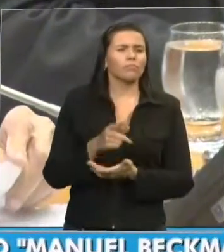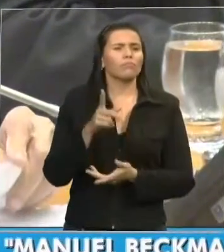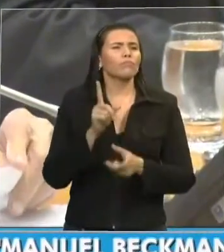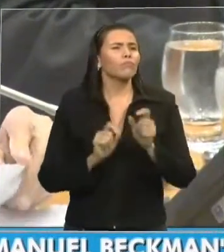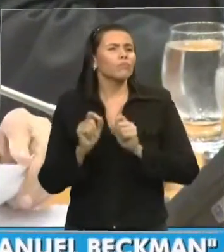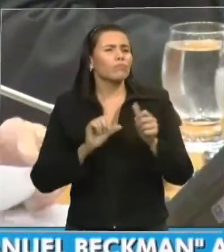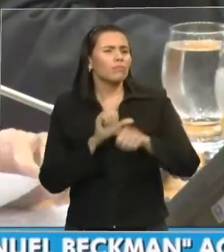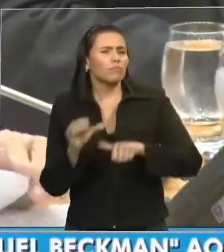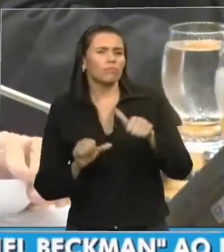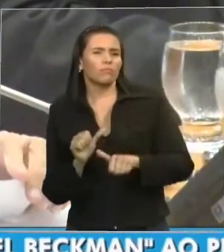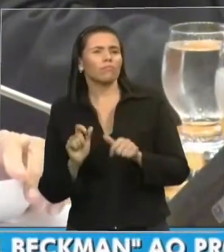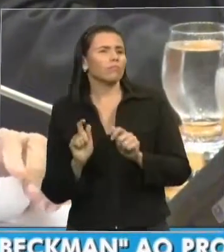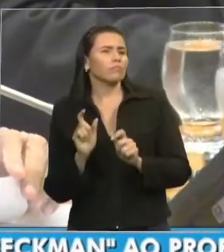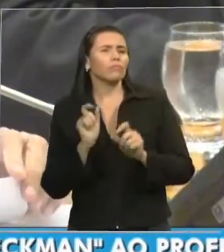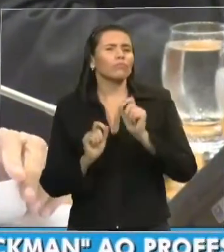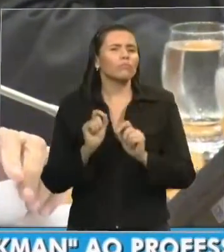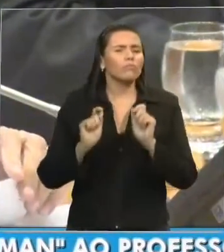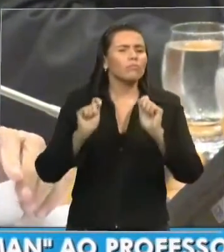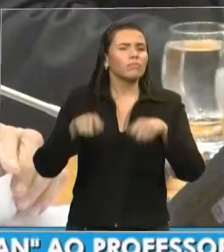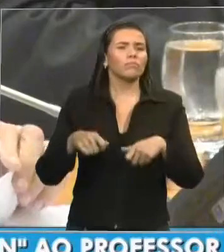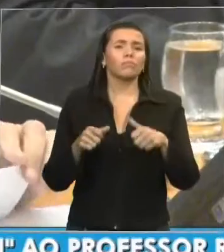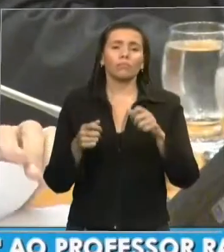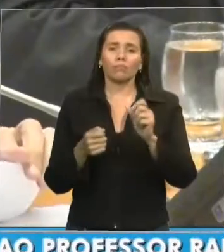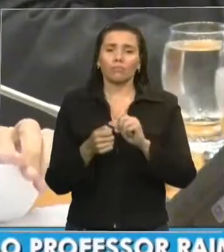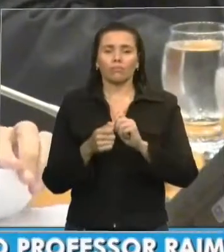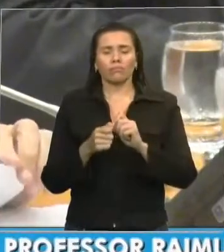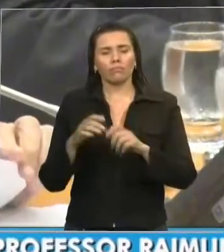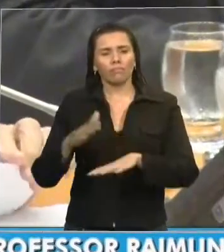Talvez daí minha surpresa.